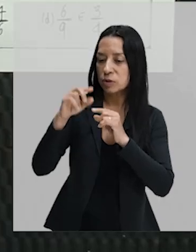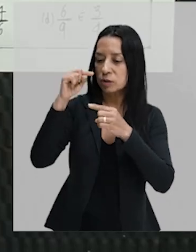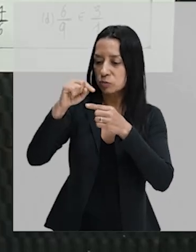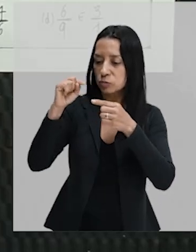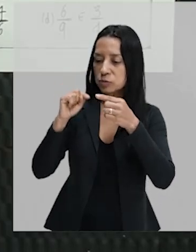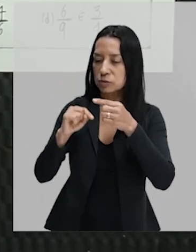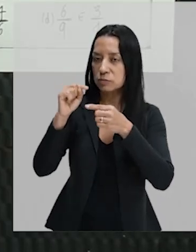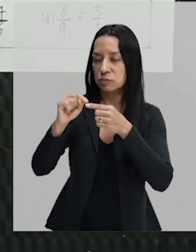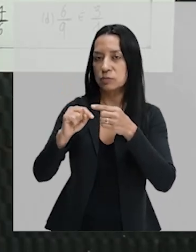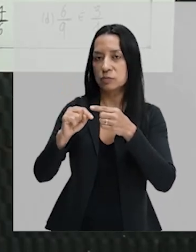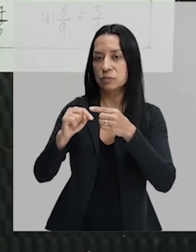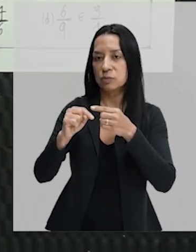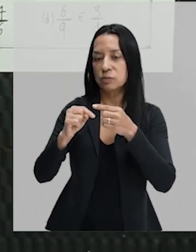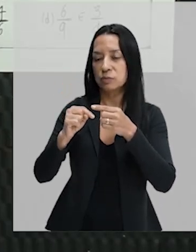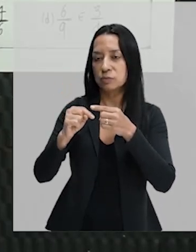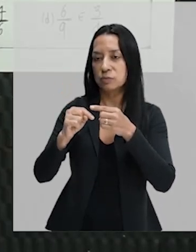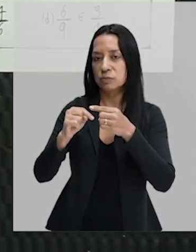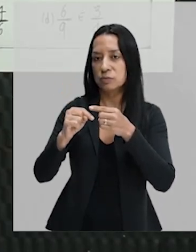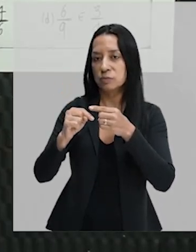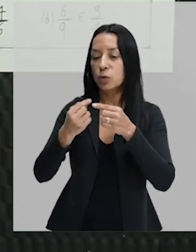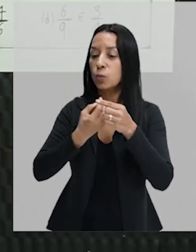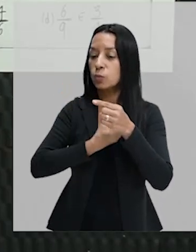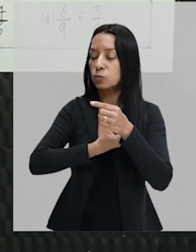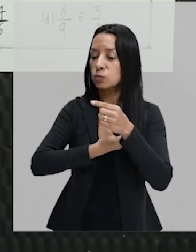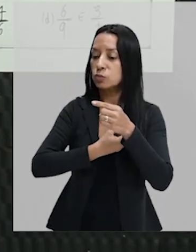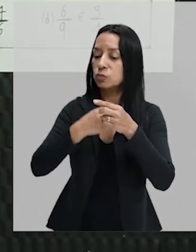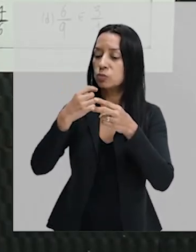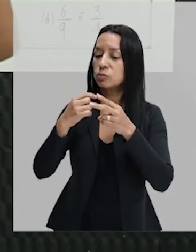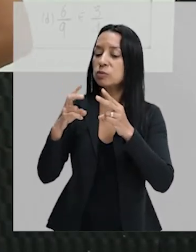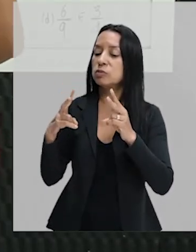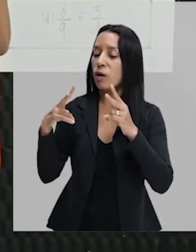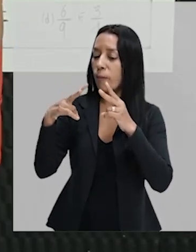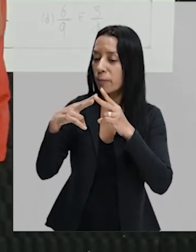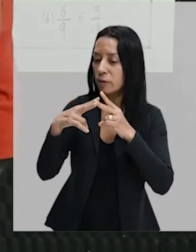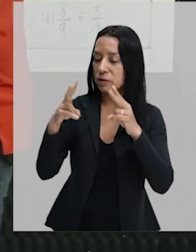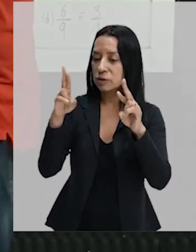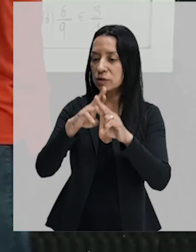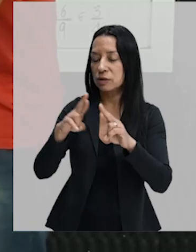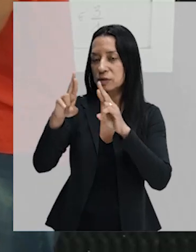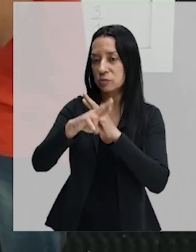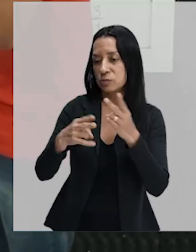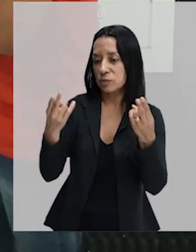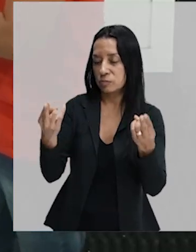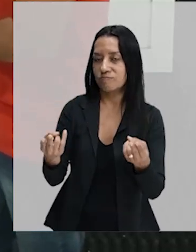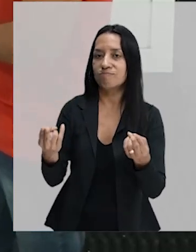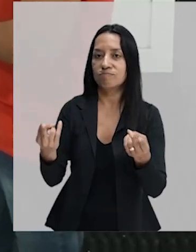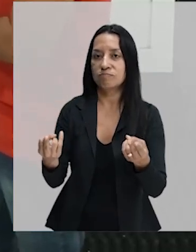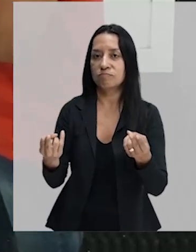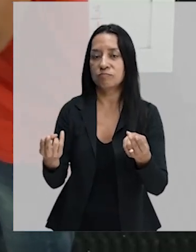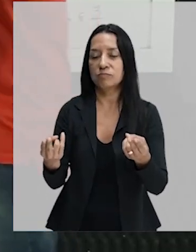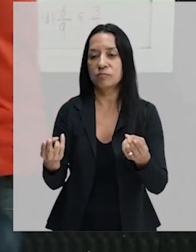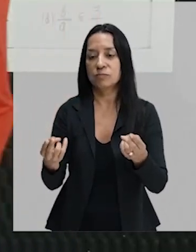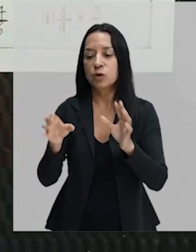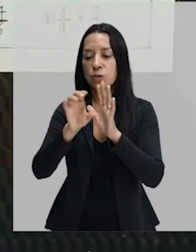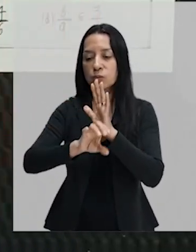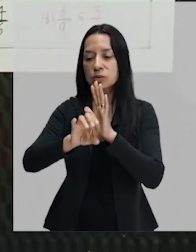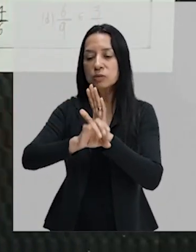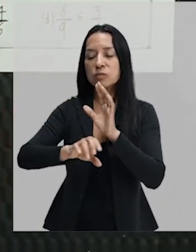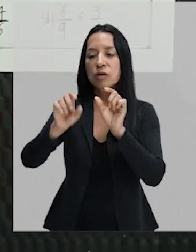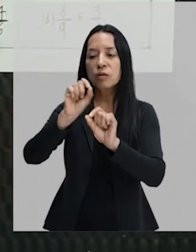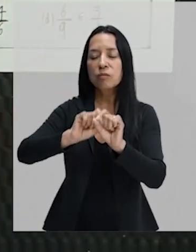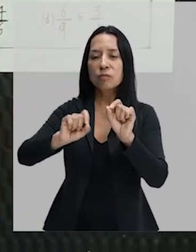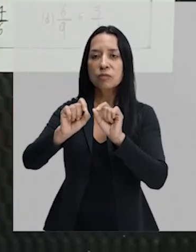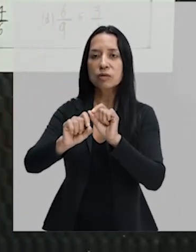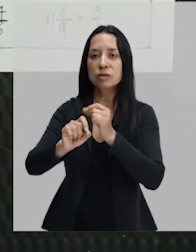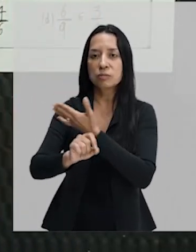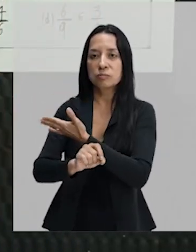pares se relacionam da mesma forma. Tá? Então, como é que eu posso definir? Vamos definir aqui, proporção.